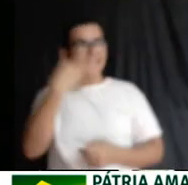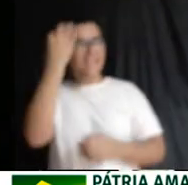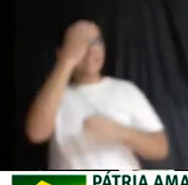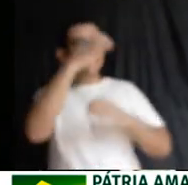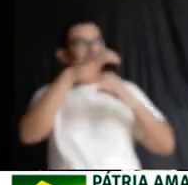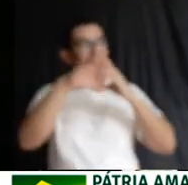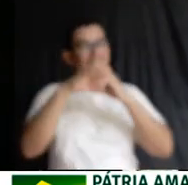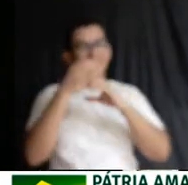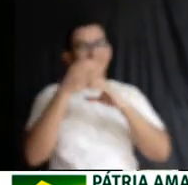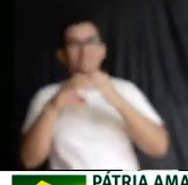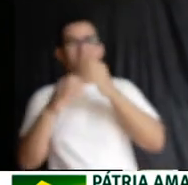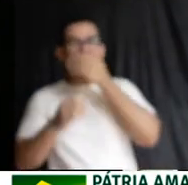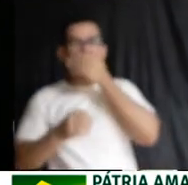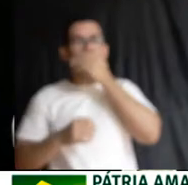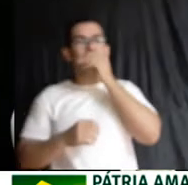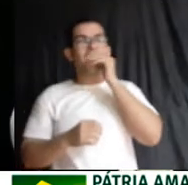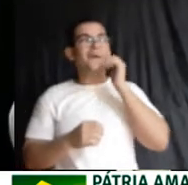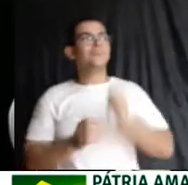Adriana Brasil.